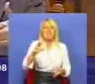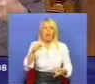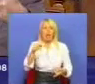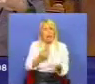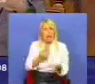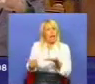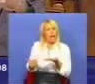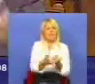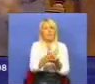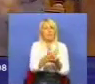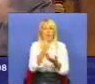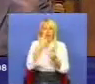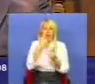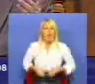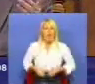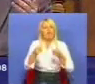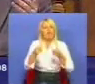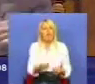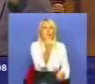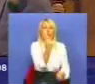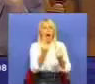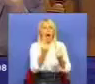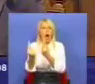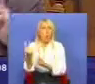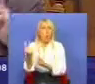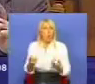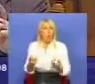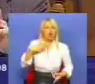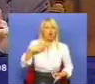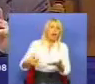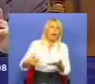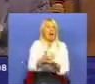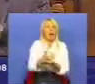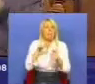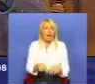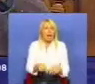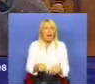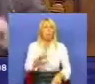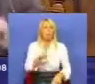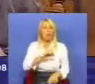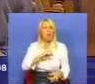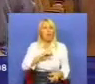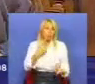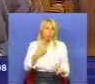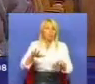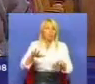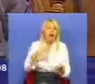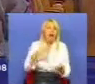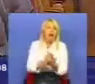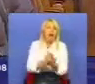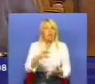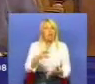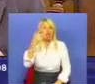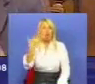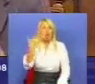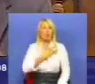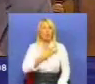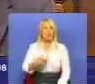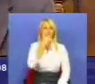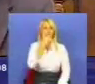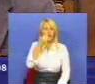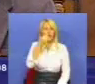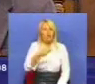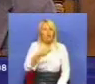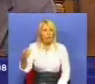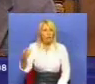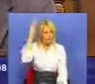do investimento de determinados capitais privados, e não é por acaso, até 31 de dezembro de 2099.